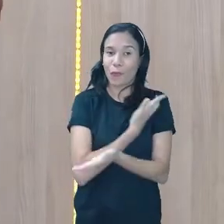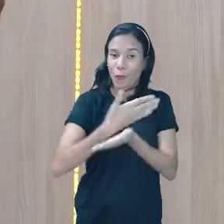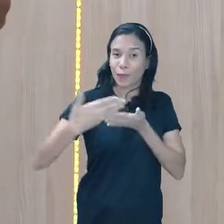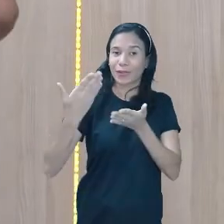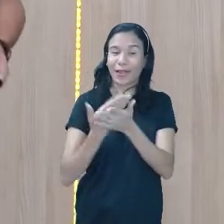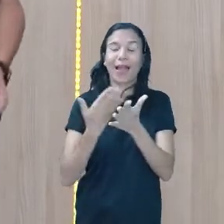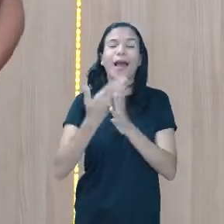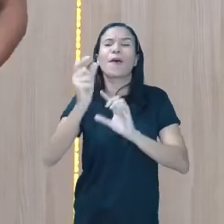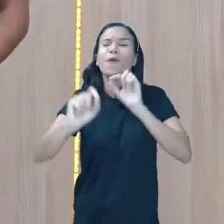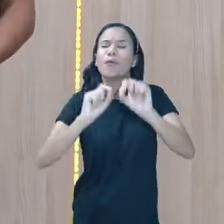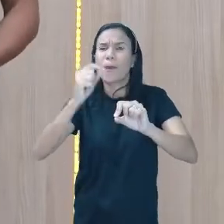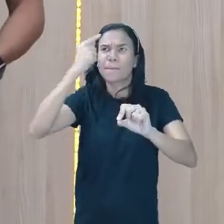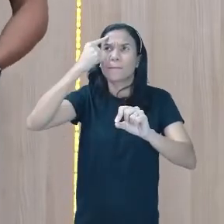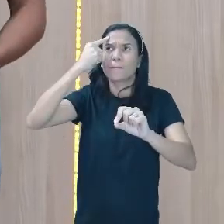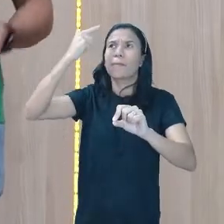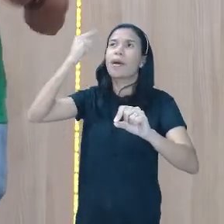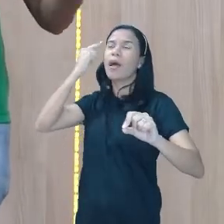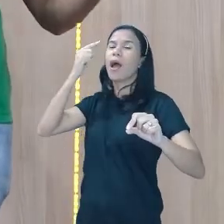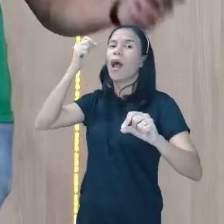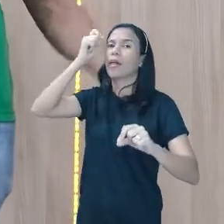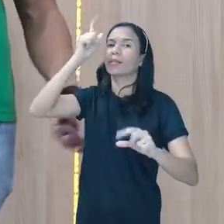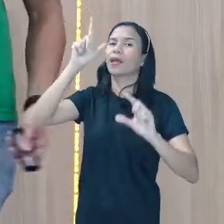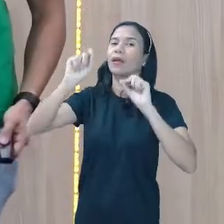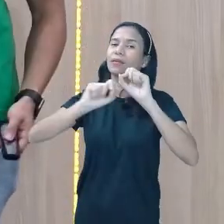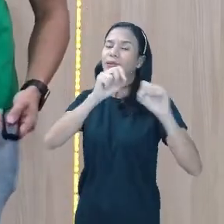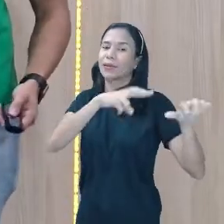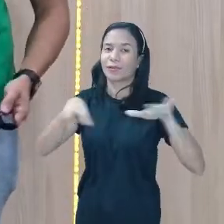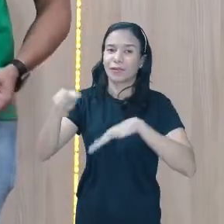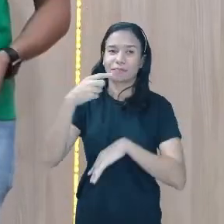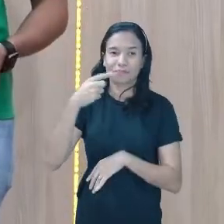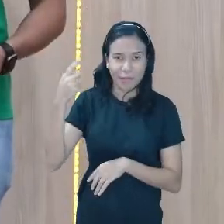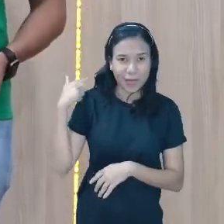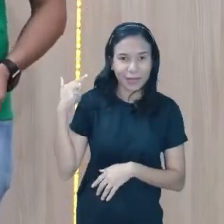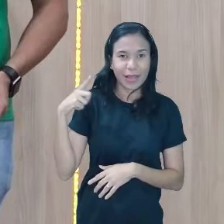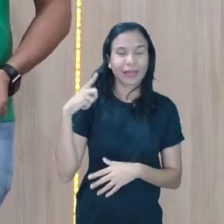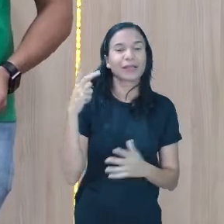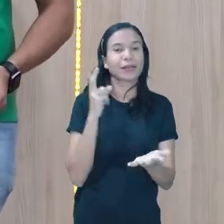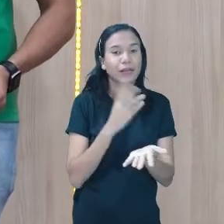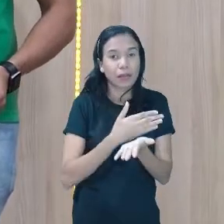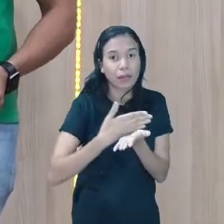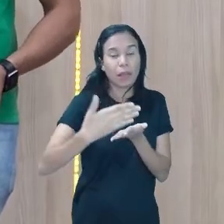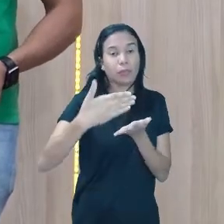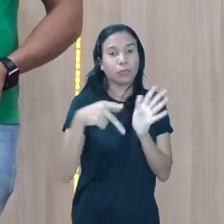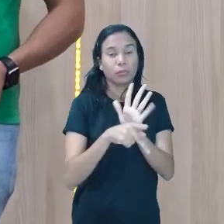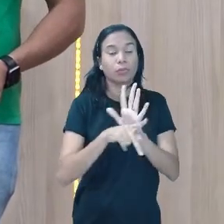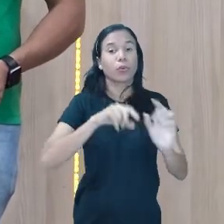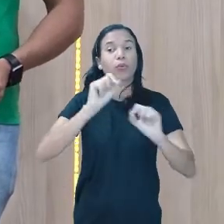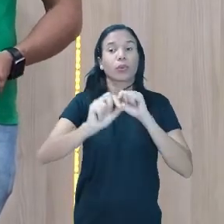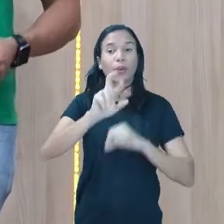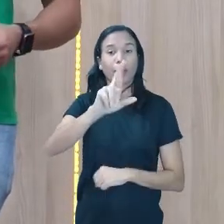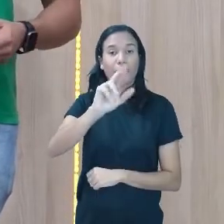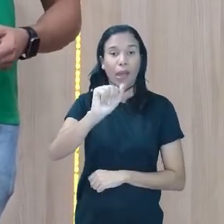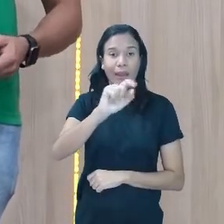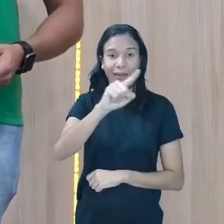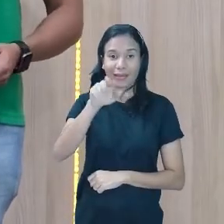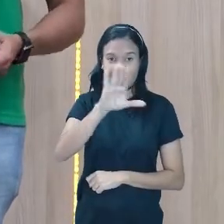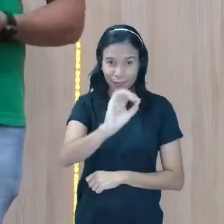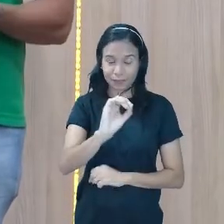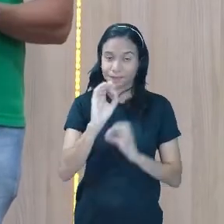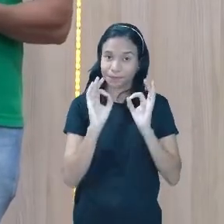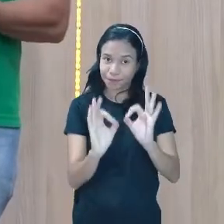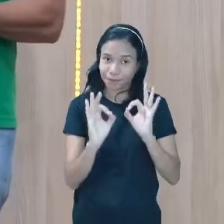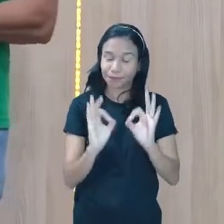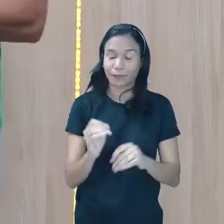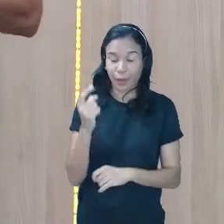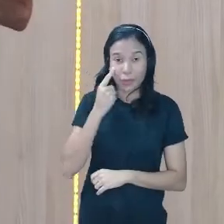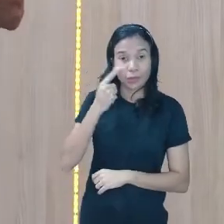hoje voltando para a ideia que a gente viu aí na semana passada, partindo do ponto de razão, tá bom? A gente